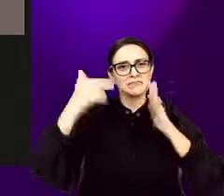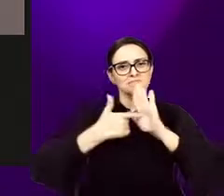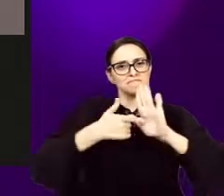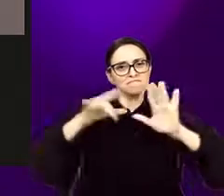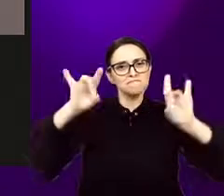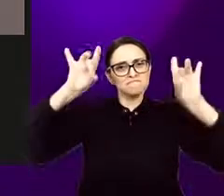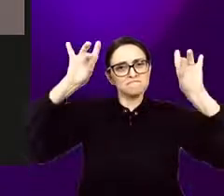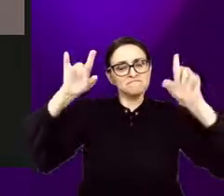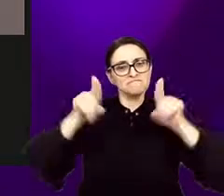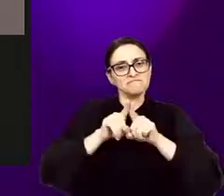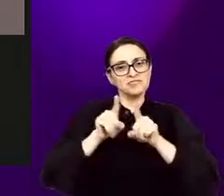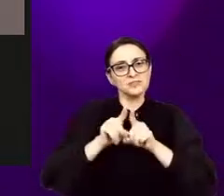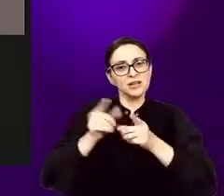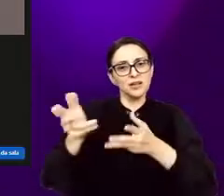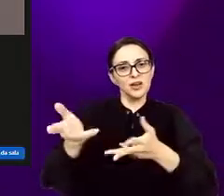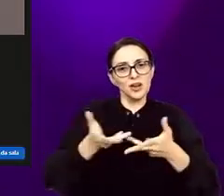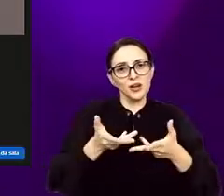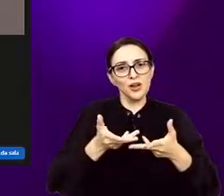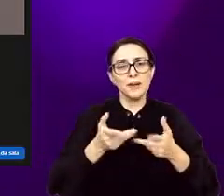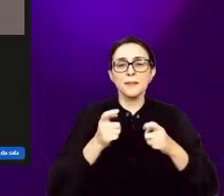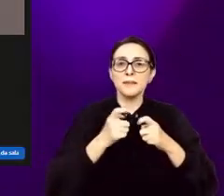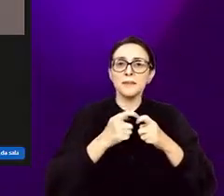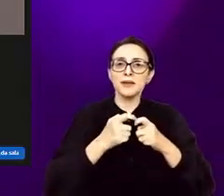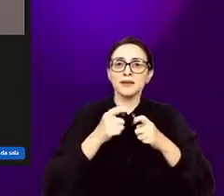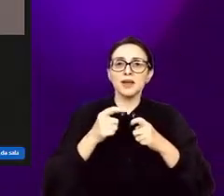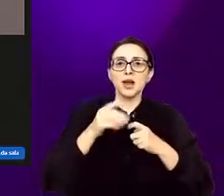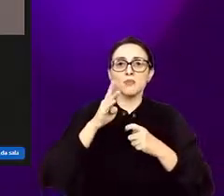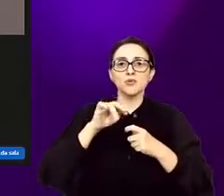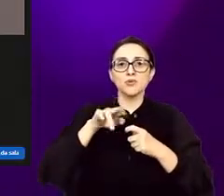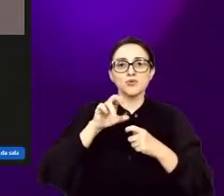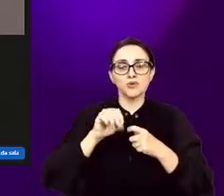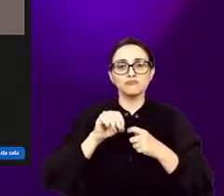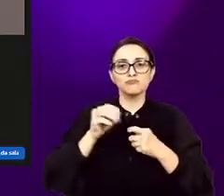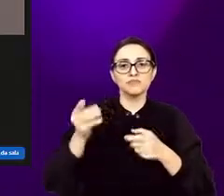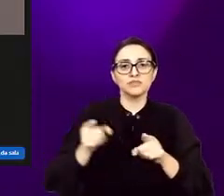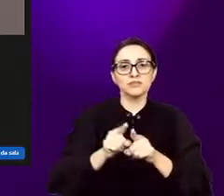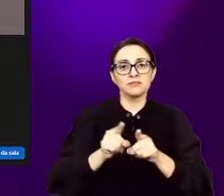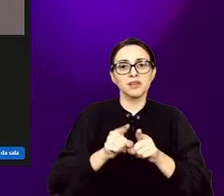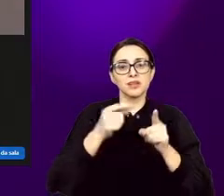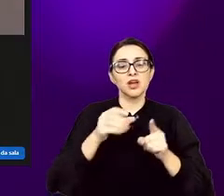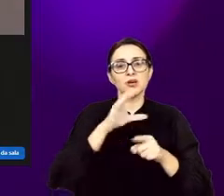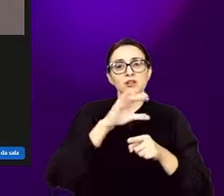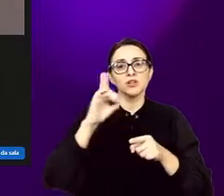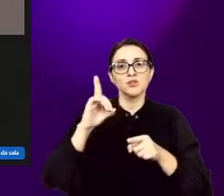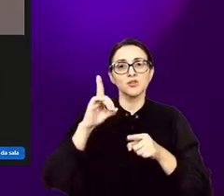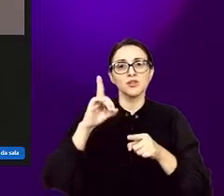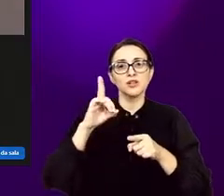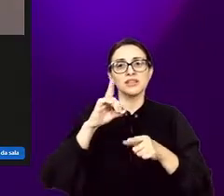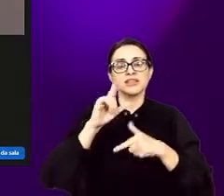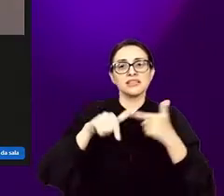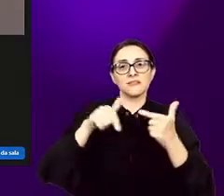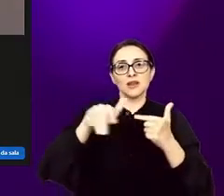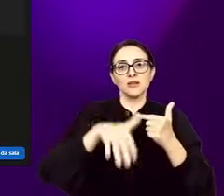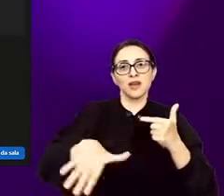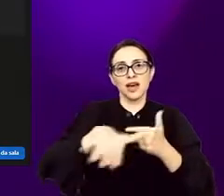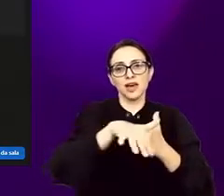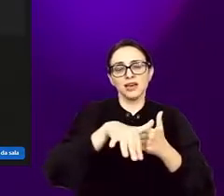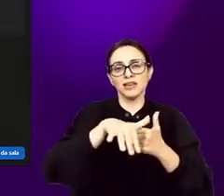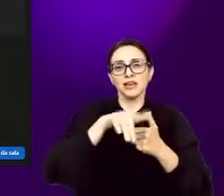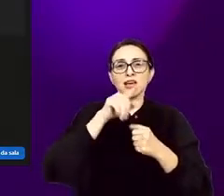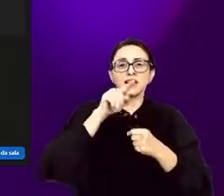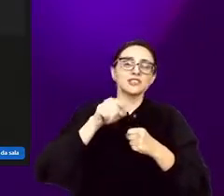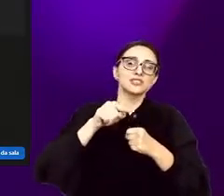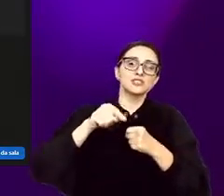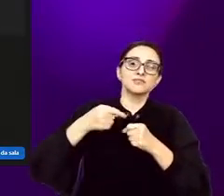apresentação. Vamos convidar agora o doutor Bruno Janarelli, que é coordenador do Serviço de Ortopedia do Hospital Alvorada